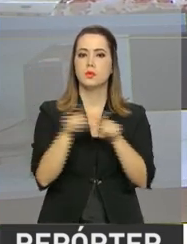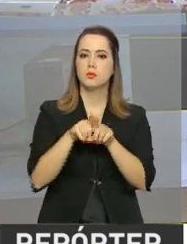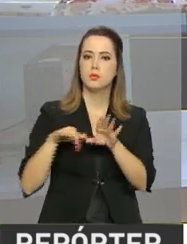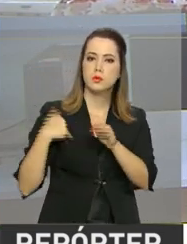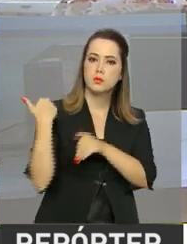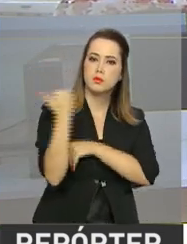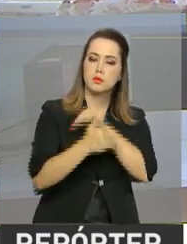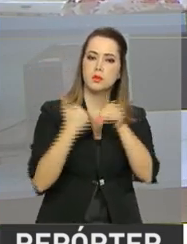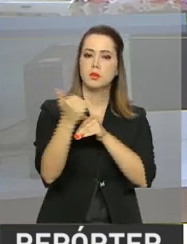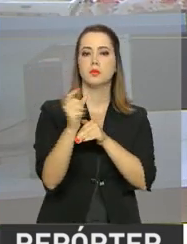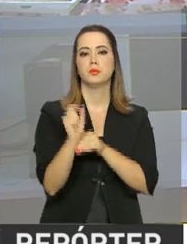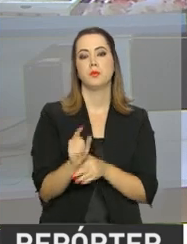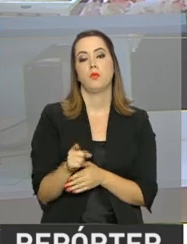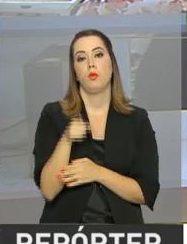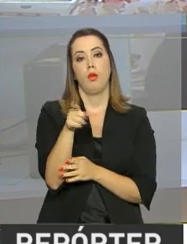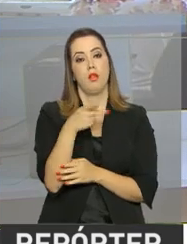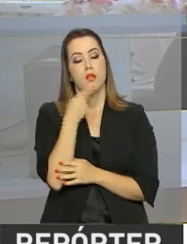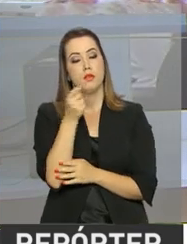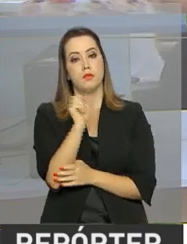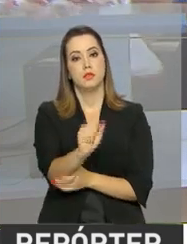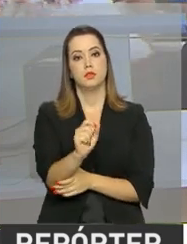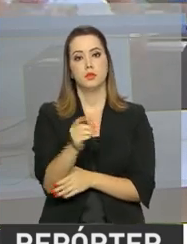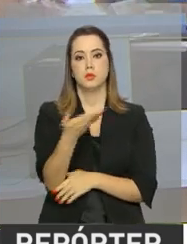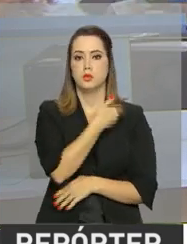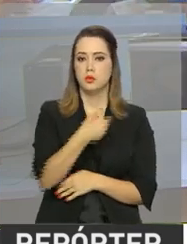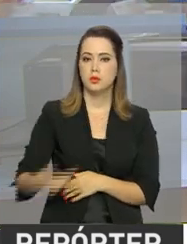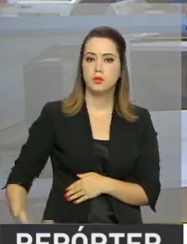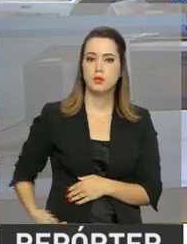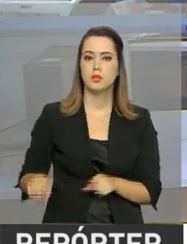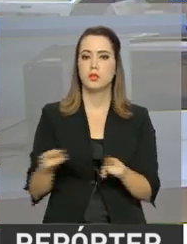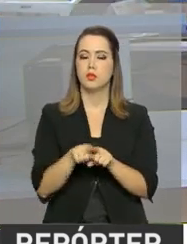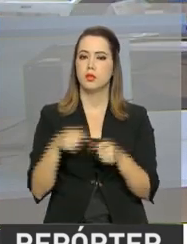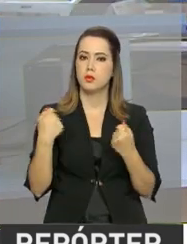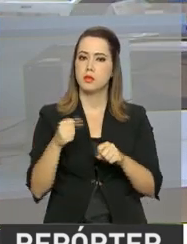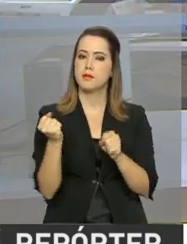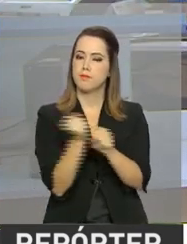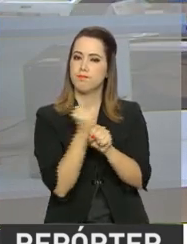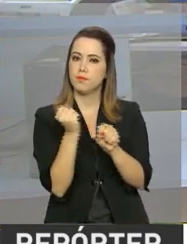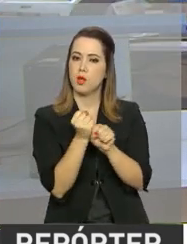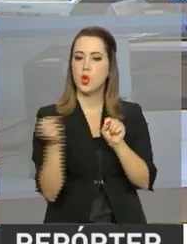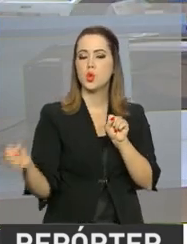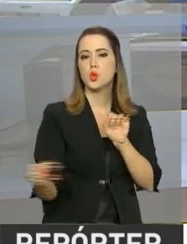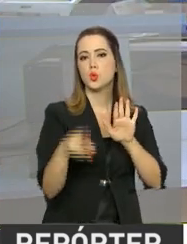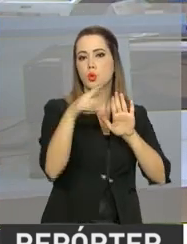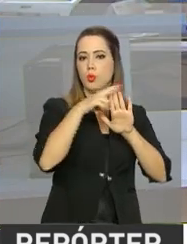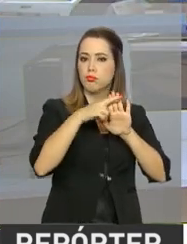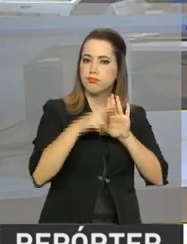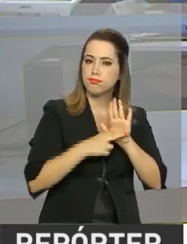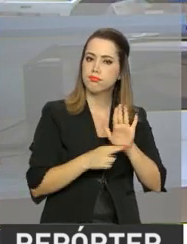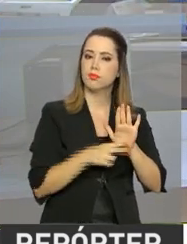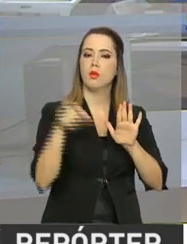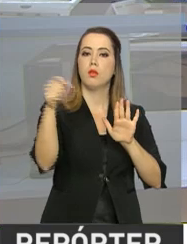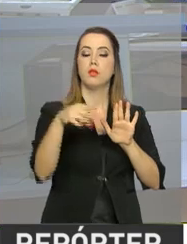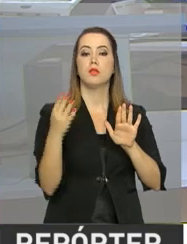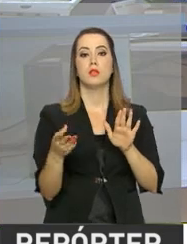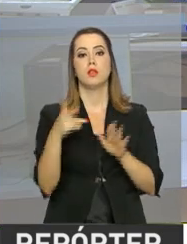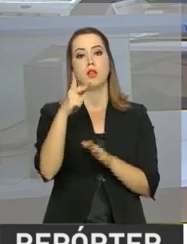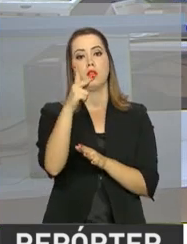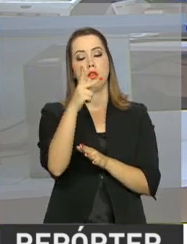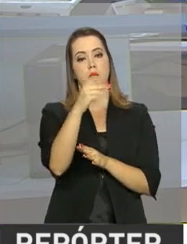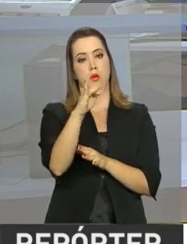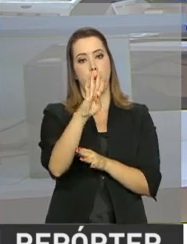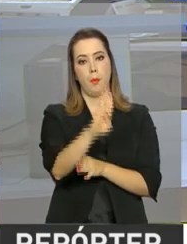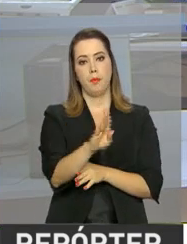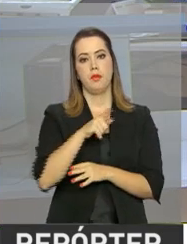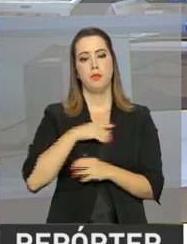mais. Segundo ele, o governo trabalha em reformas estruturais para que o produto interno bruto do país volte a ter